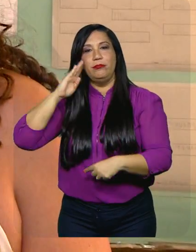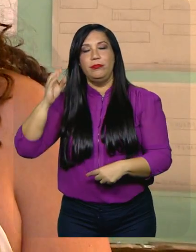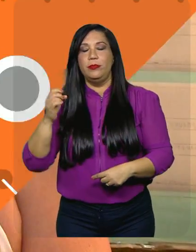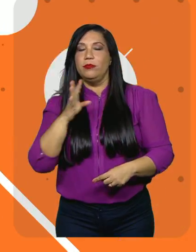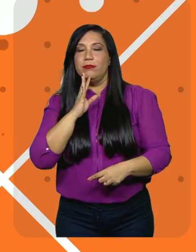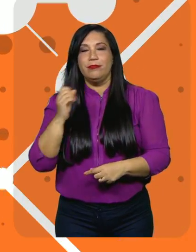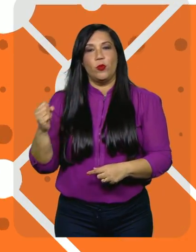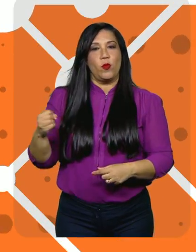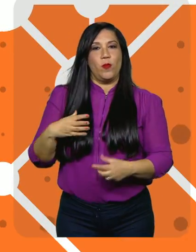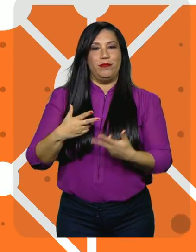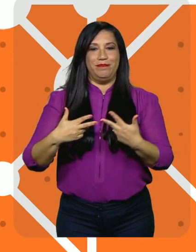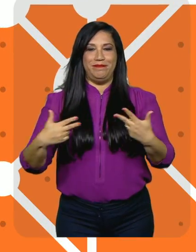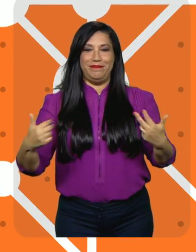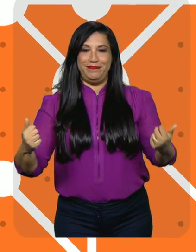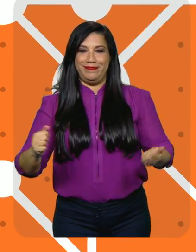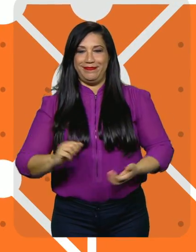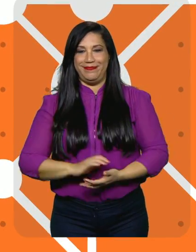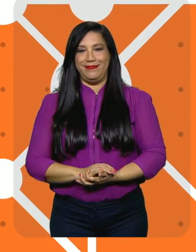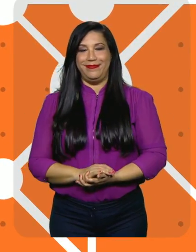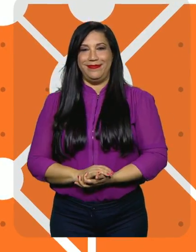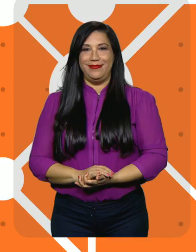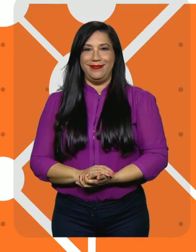novo.